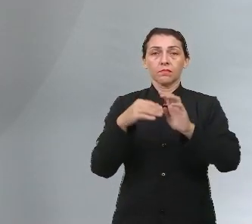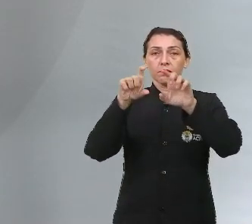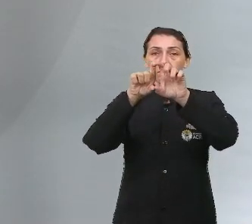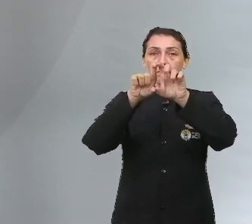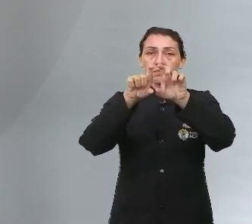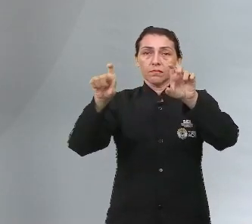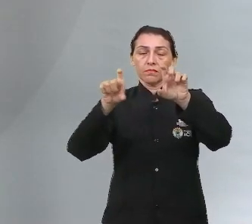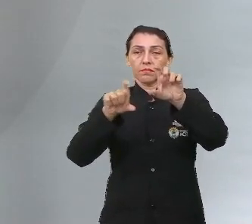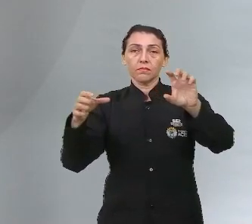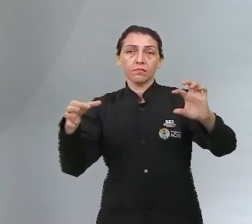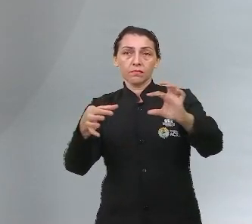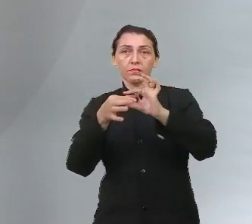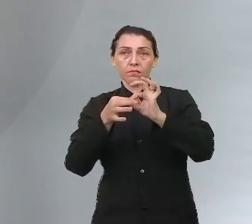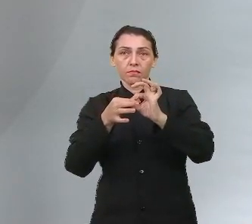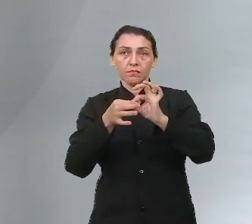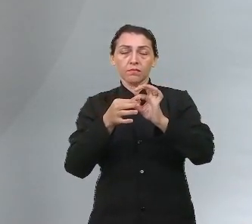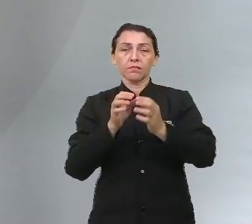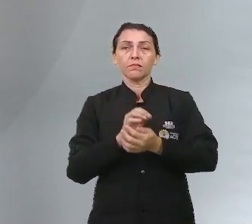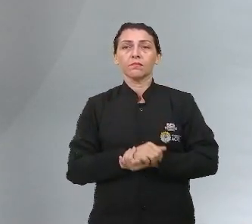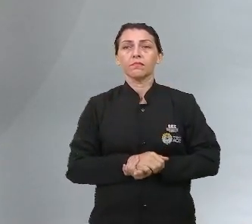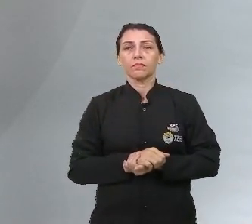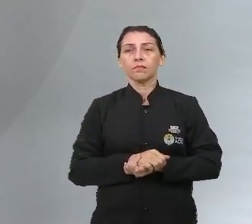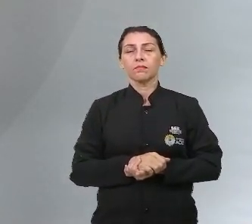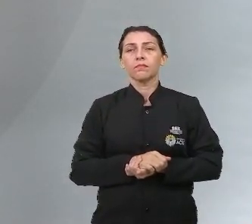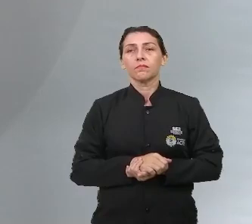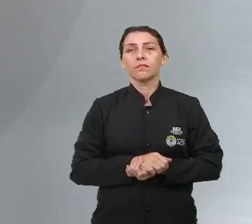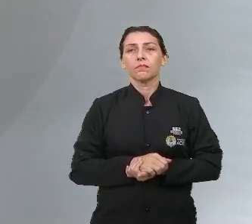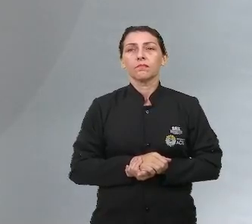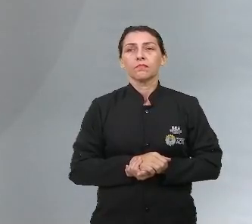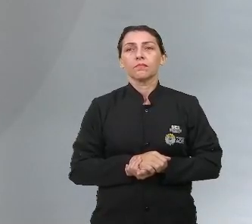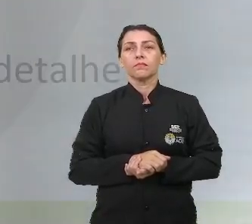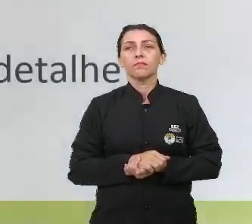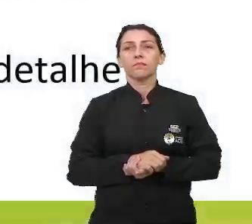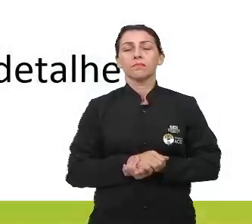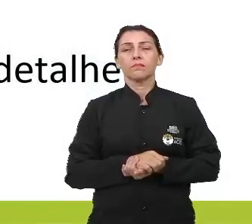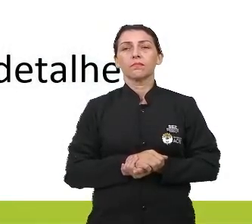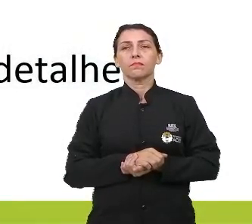parágrafo, conectivos. Certo? Vamos continuar.